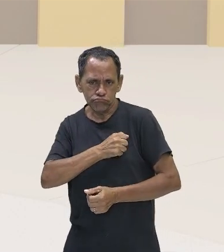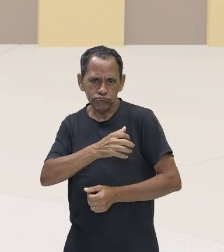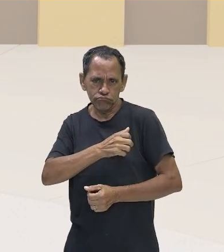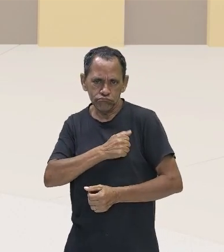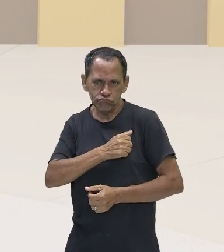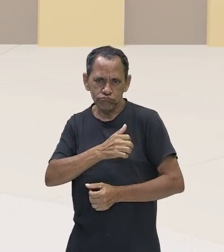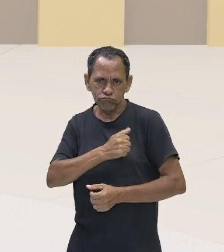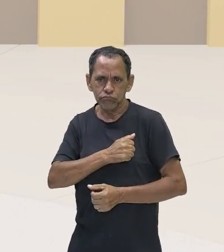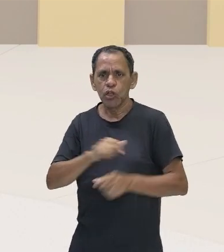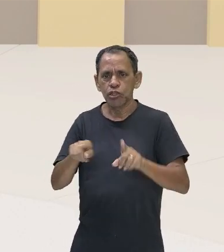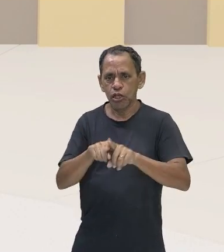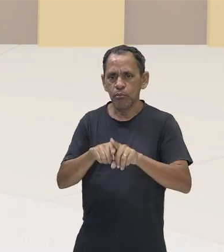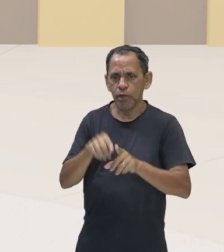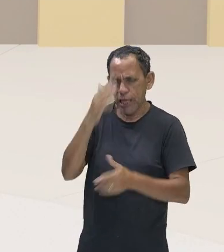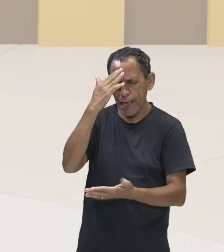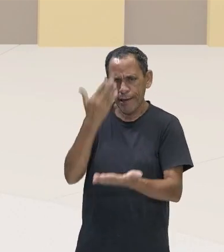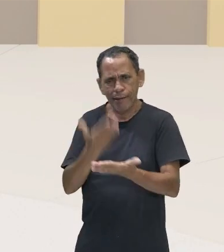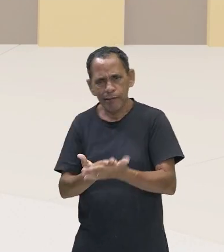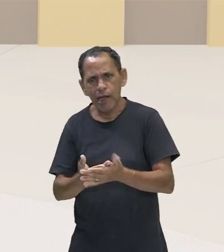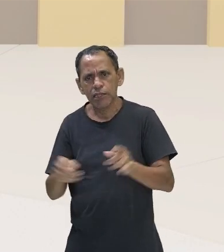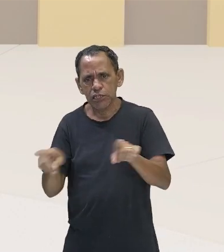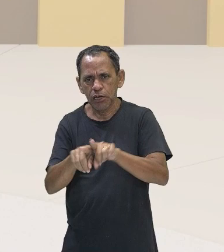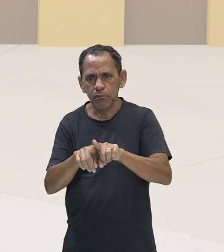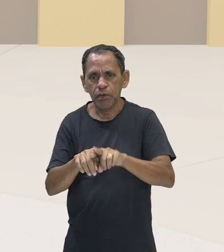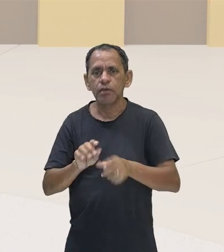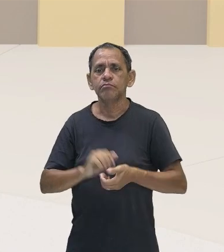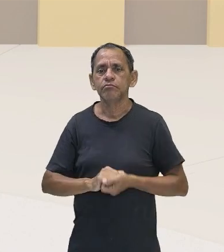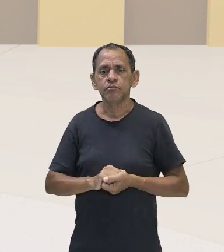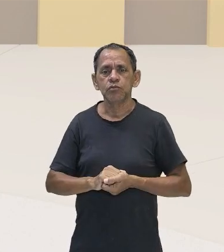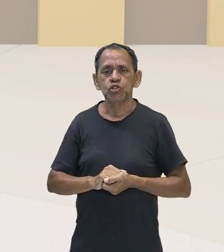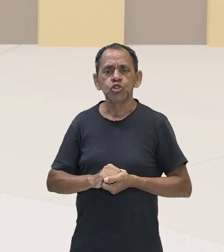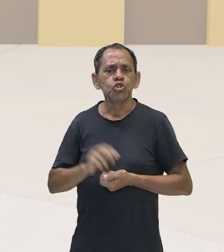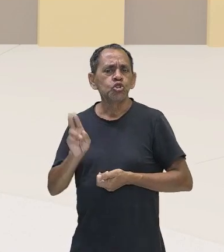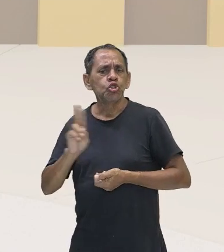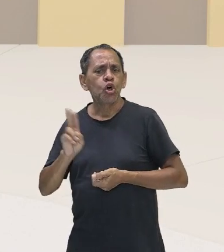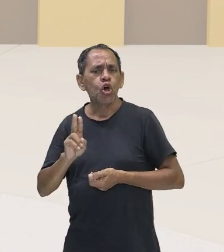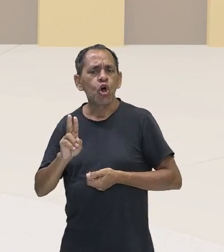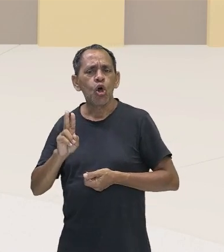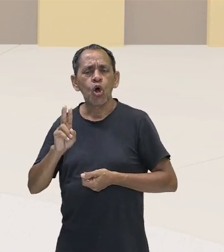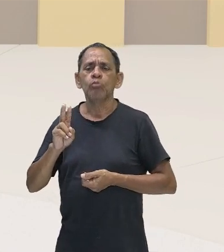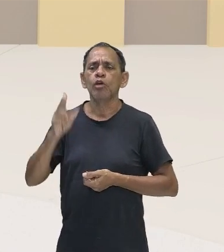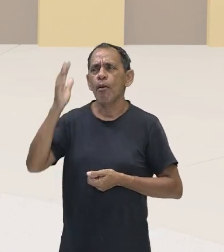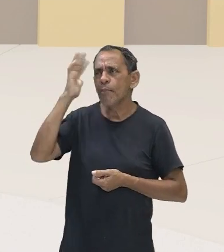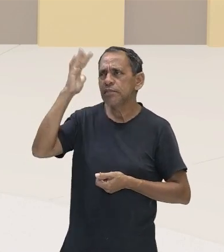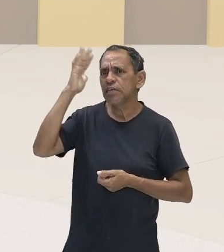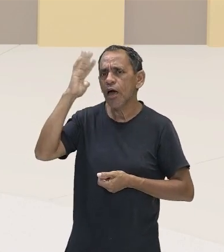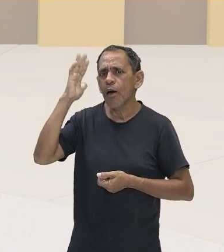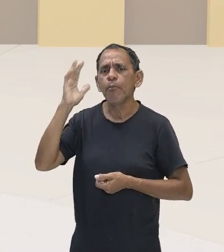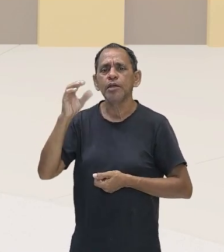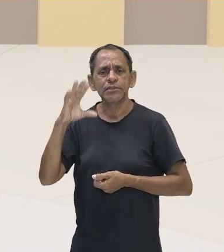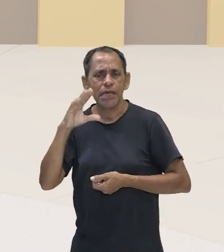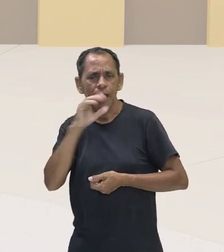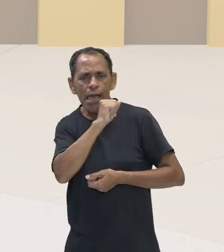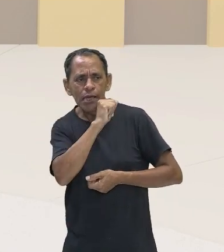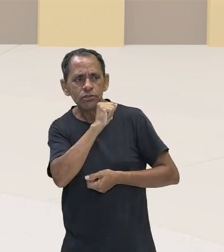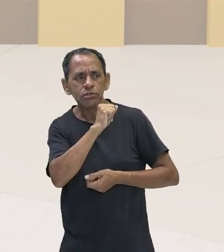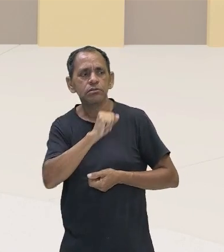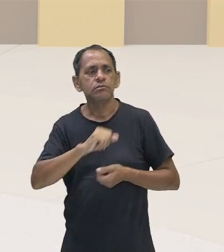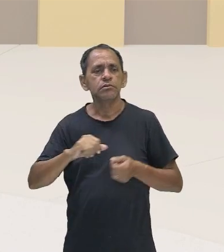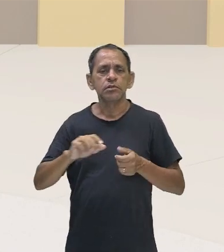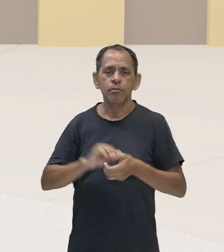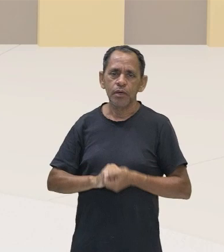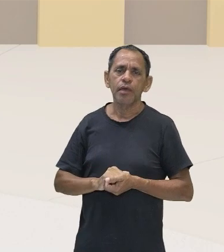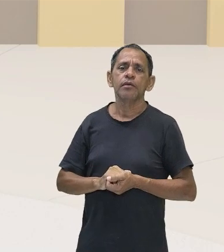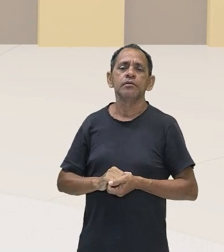Então, as crenças também são chamadas de pensamentos quentes. Aquele pensamento que nós temos certeza de